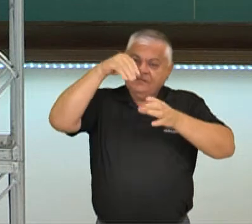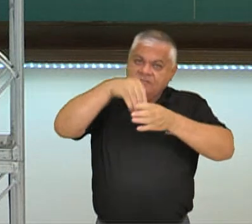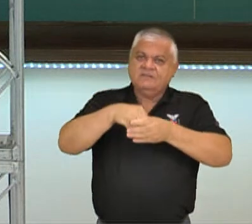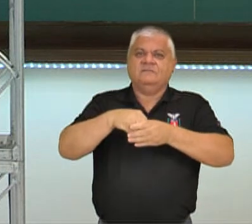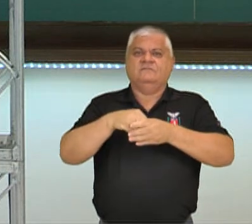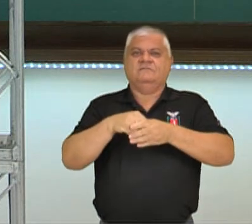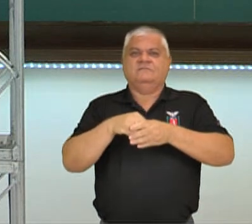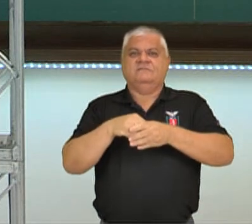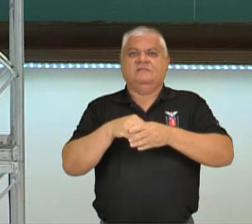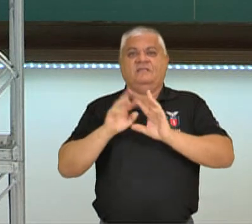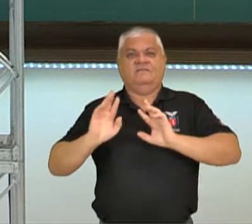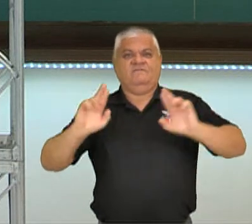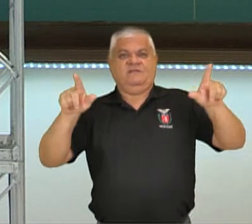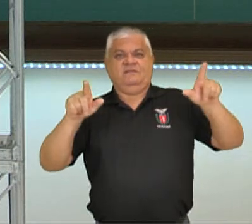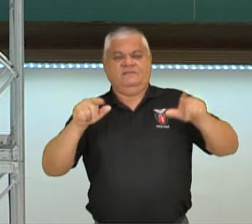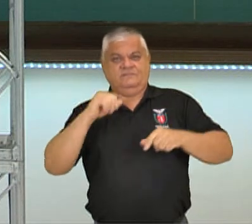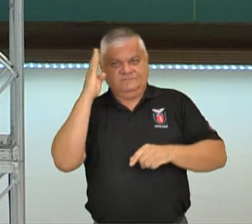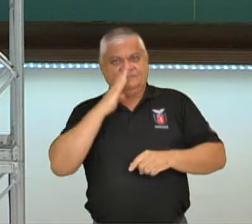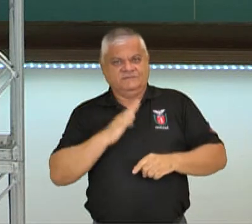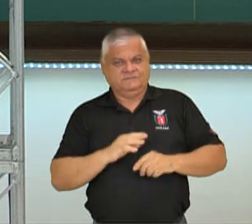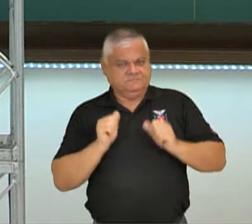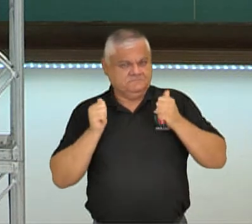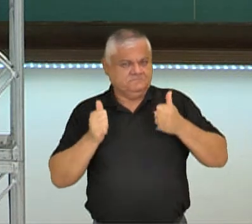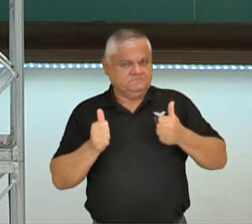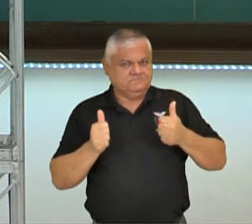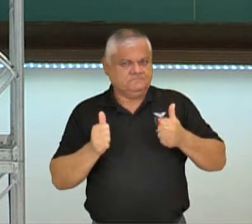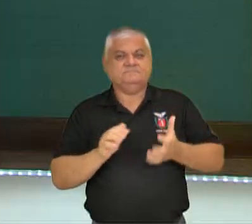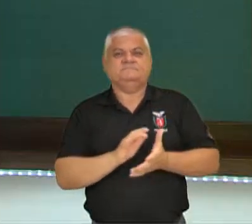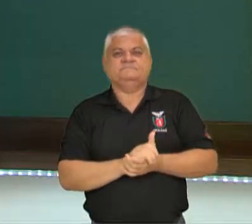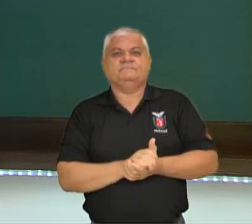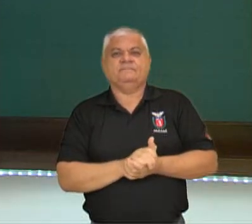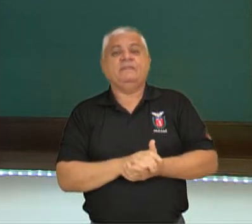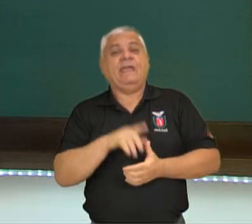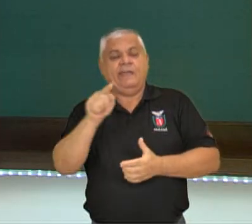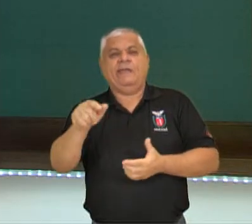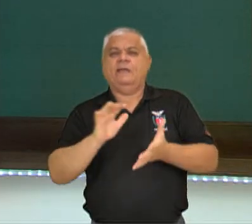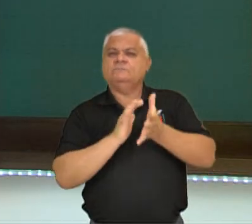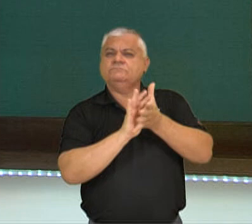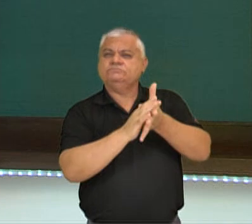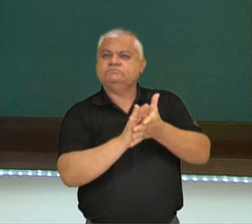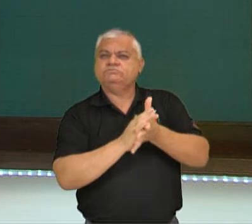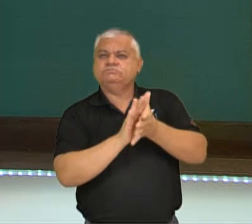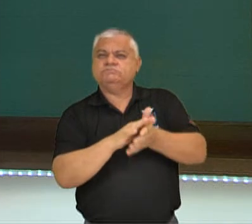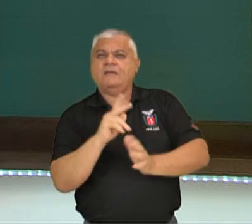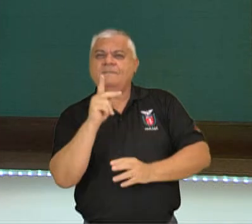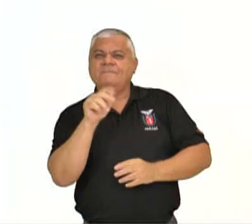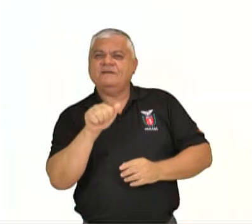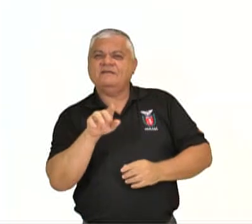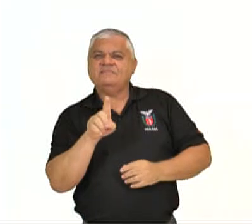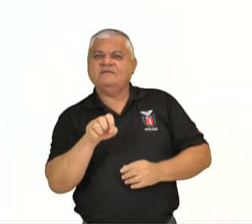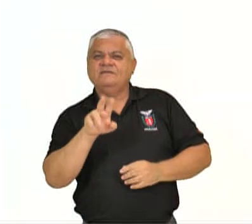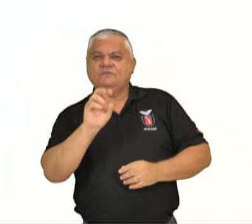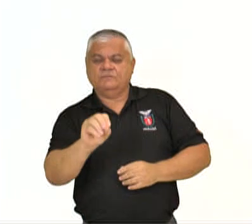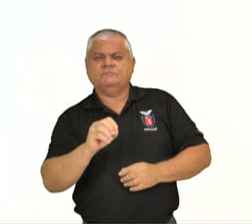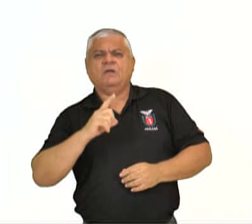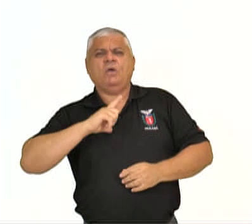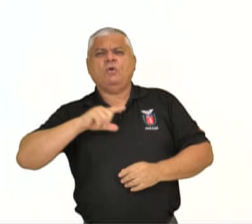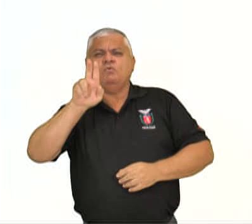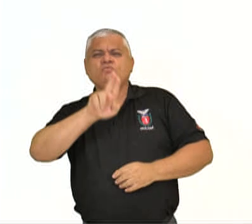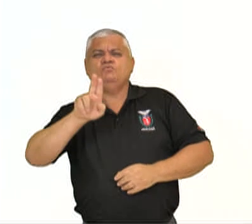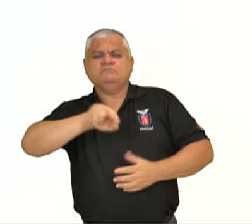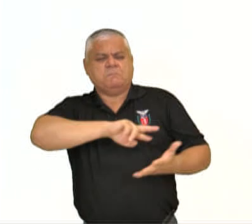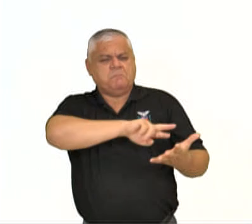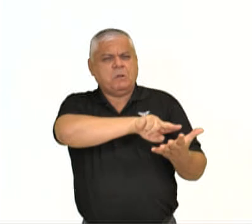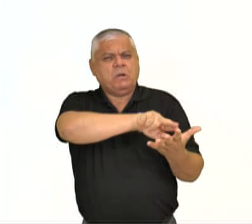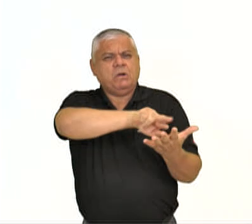diferente para a nação brasileira. Bom, então esse é o pandeiro, né? Ele é usado em diversas